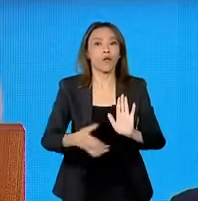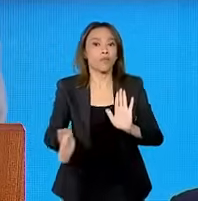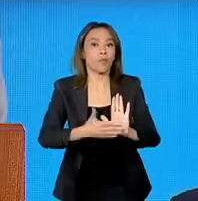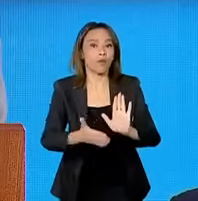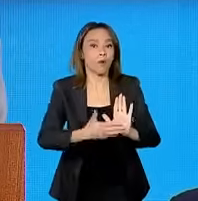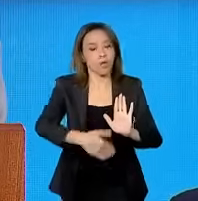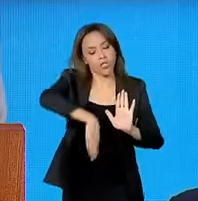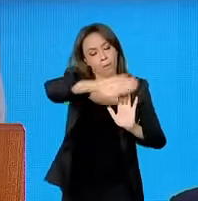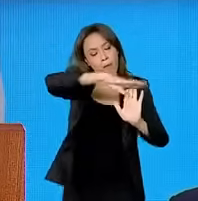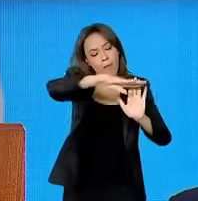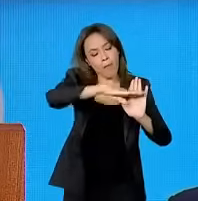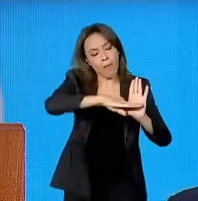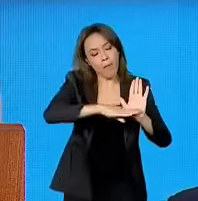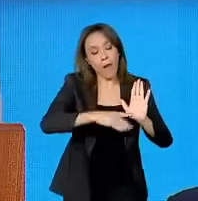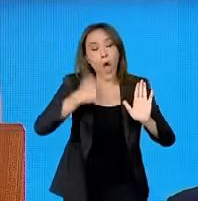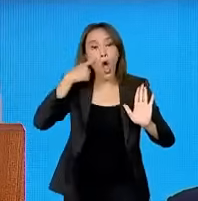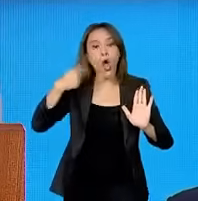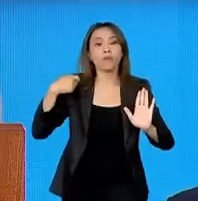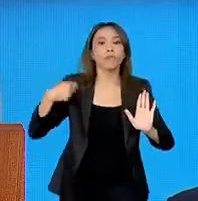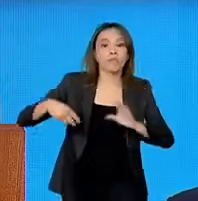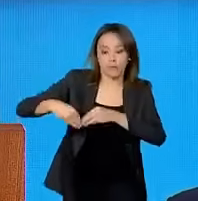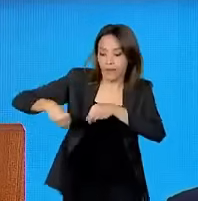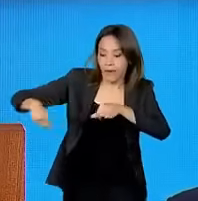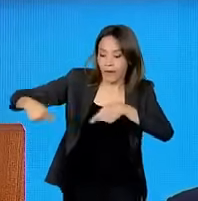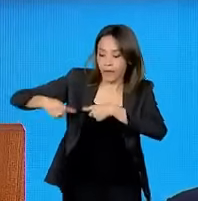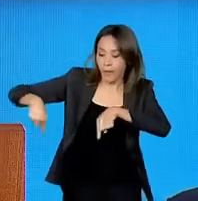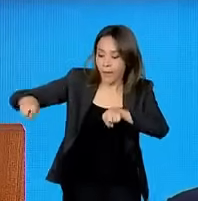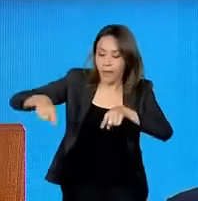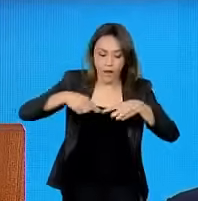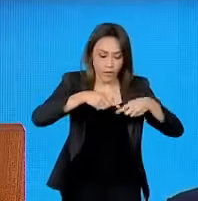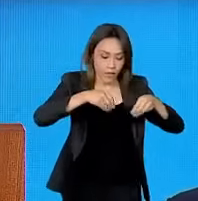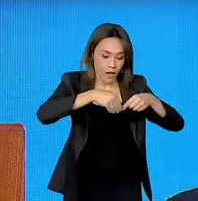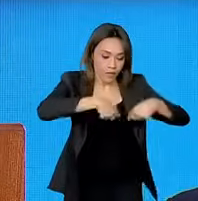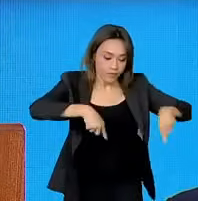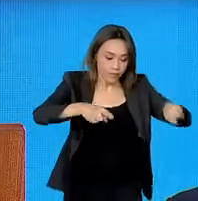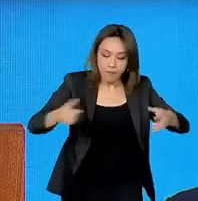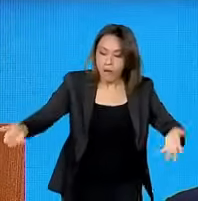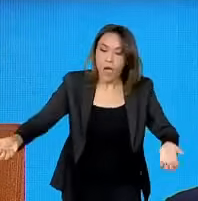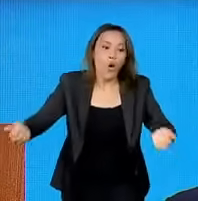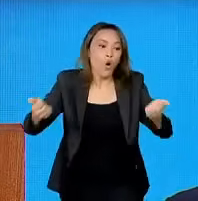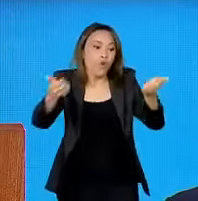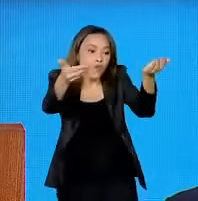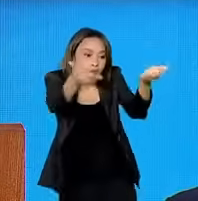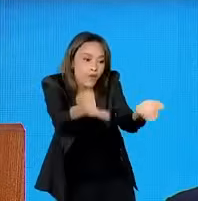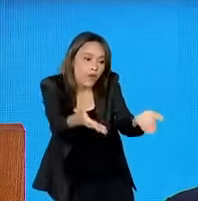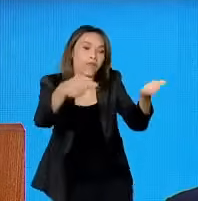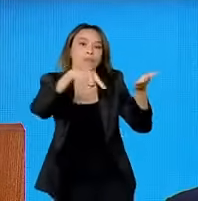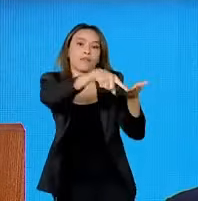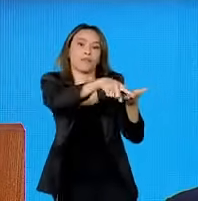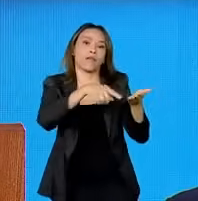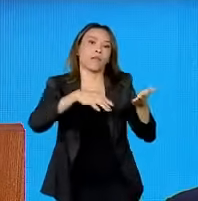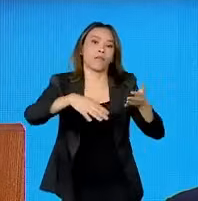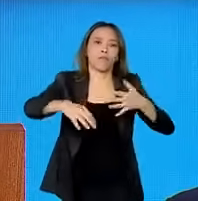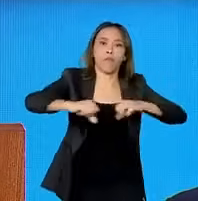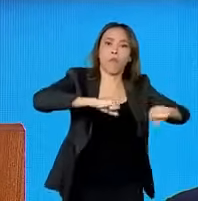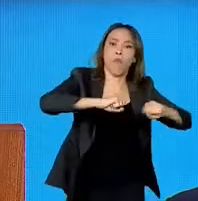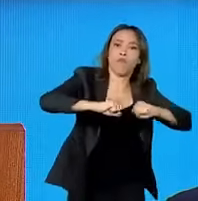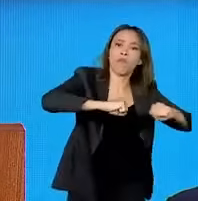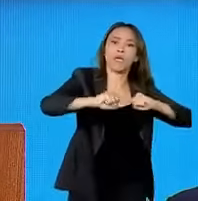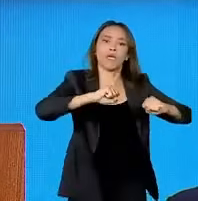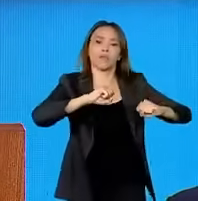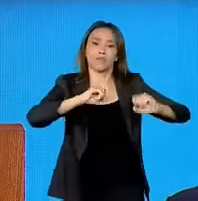terras disponíveis para que a gente possa oferecer para o movimento, sabe, que tem terra disponível para fazer